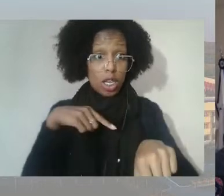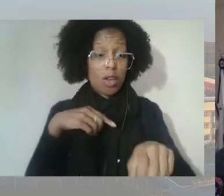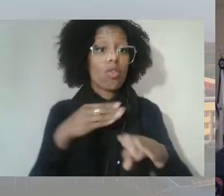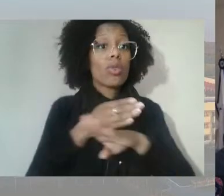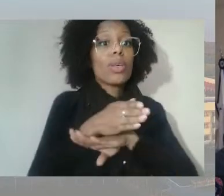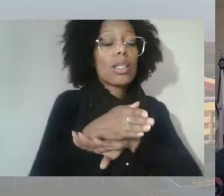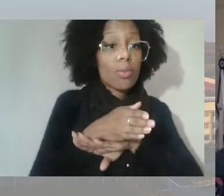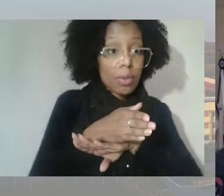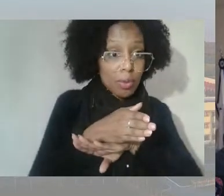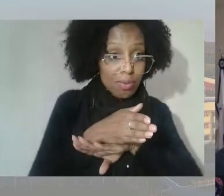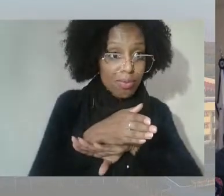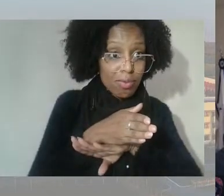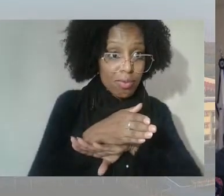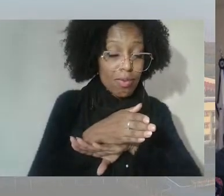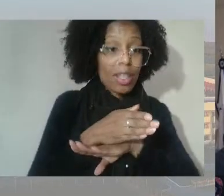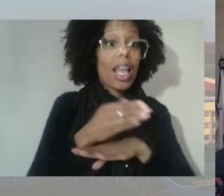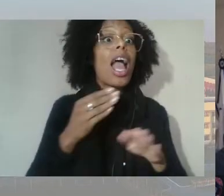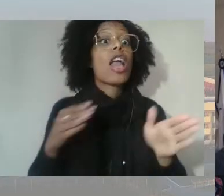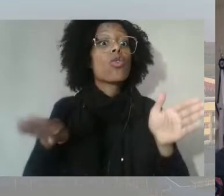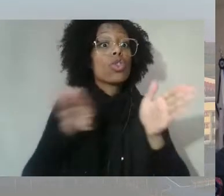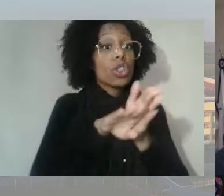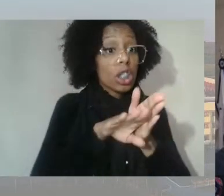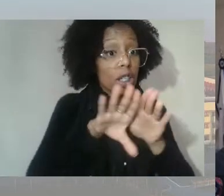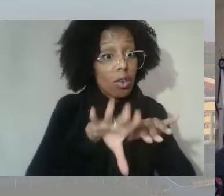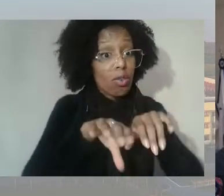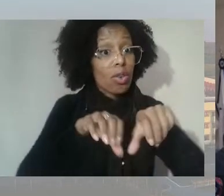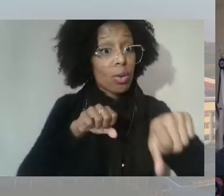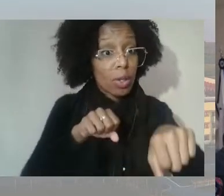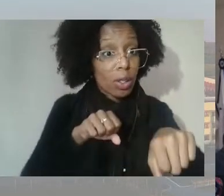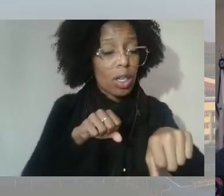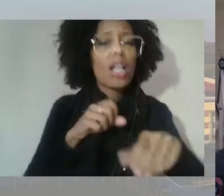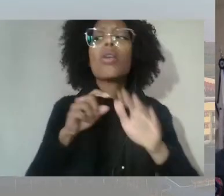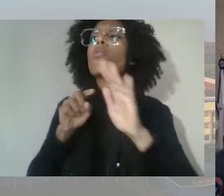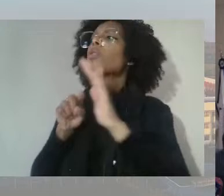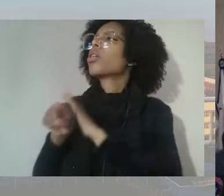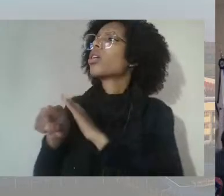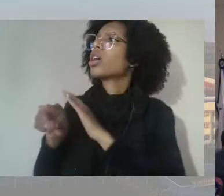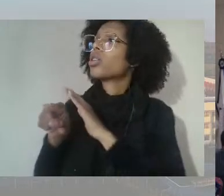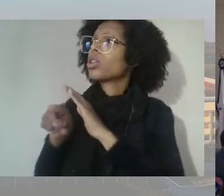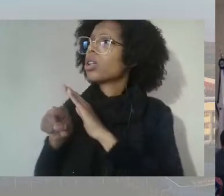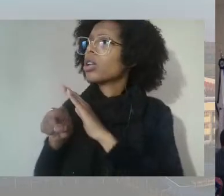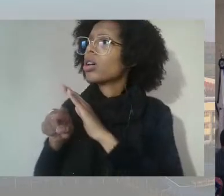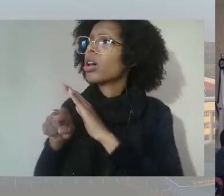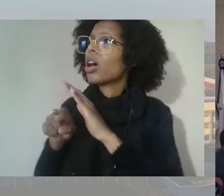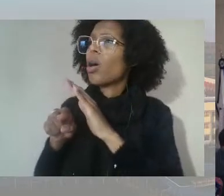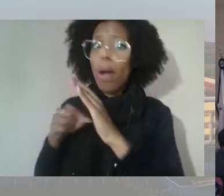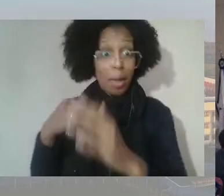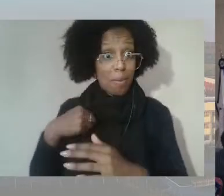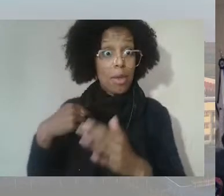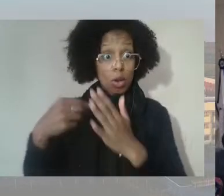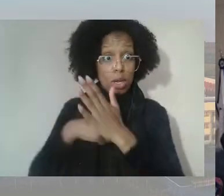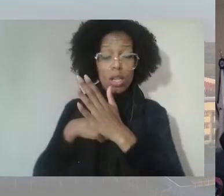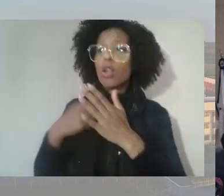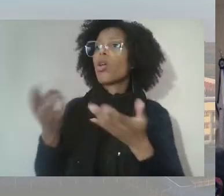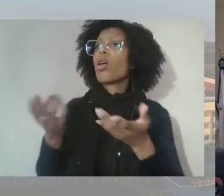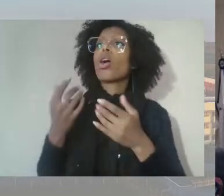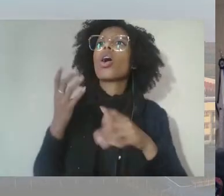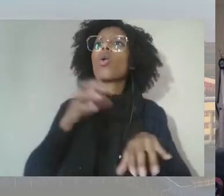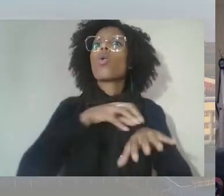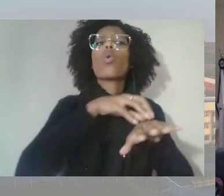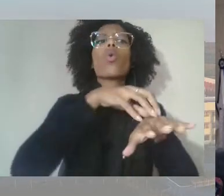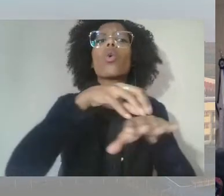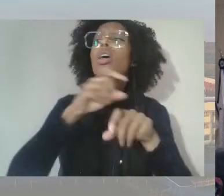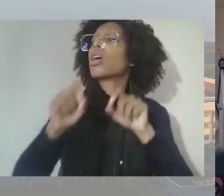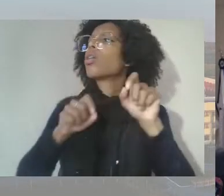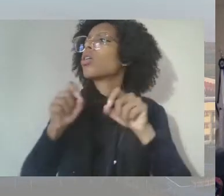me... cheguei na formatura e o pessoal me perguntando onde é que era o estacionamento, achando que eu era um manobrista.